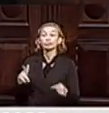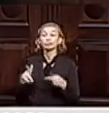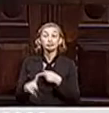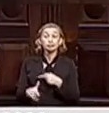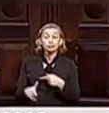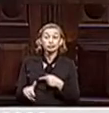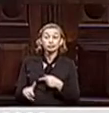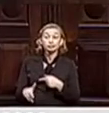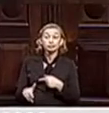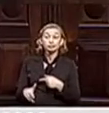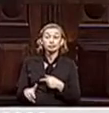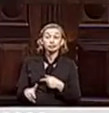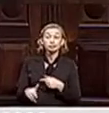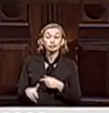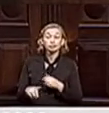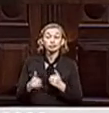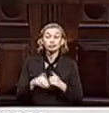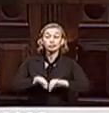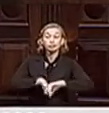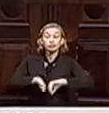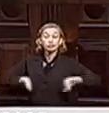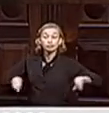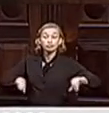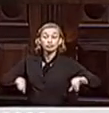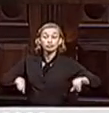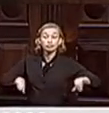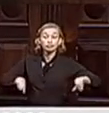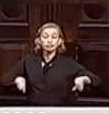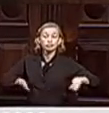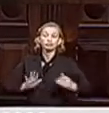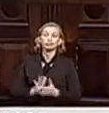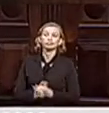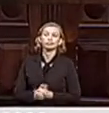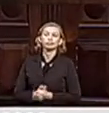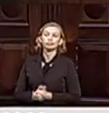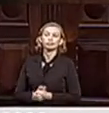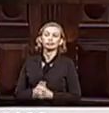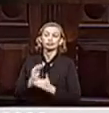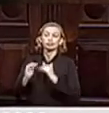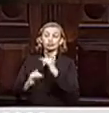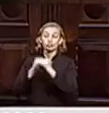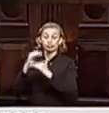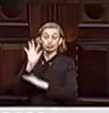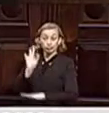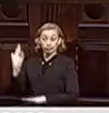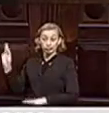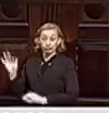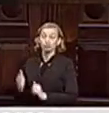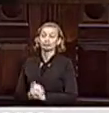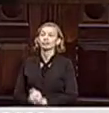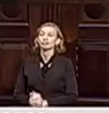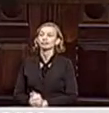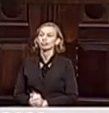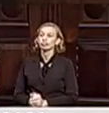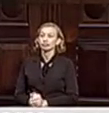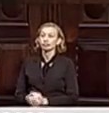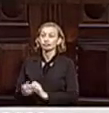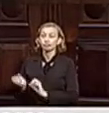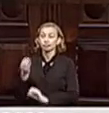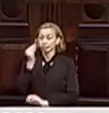ter ficado inelegível. O Supremo Tribunal Federal virou as